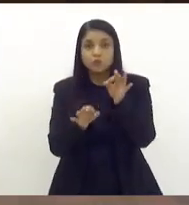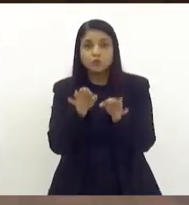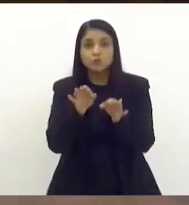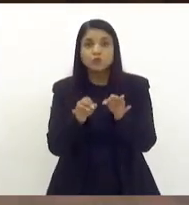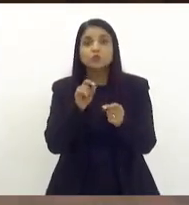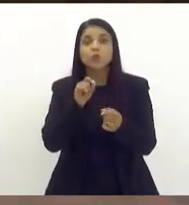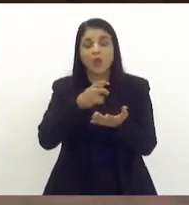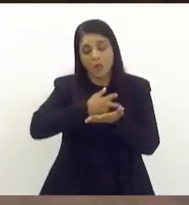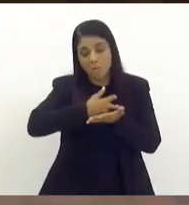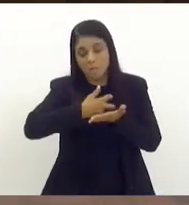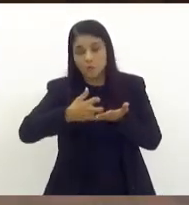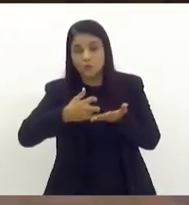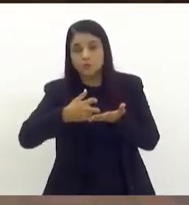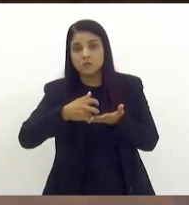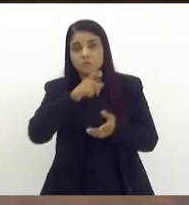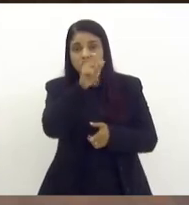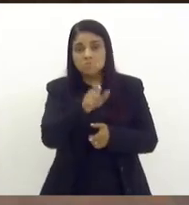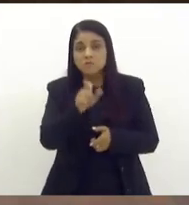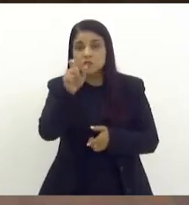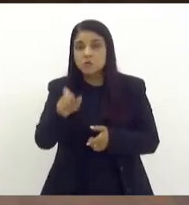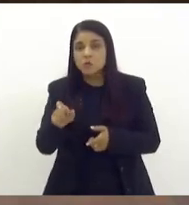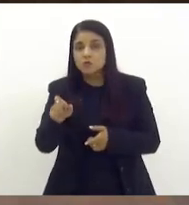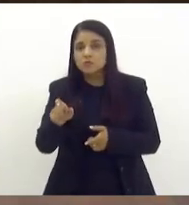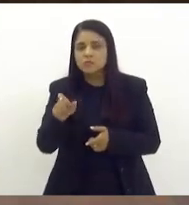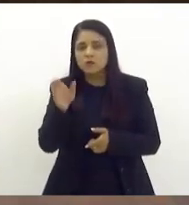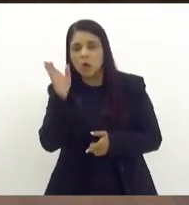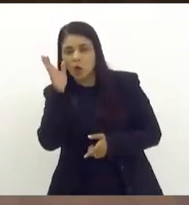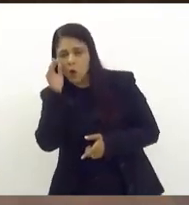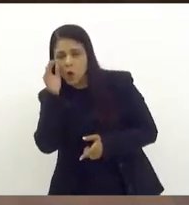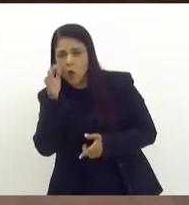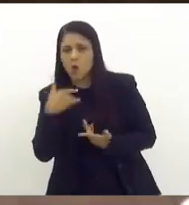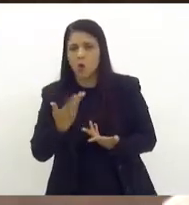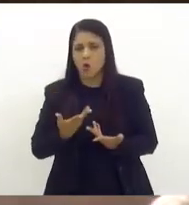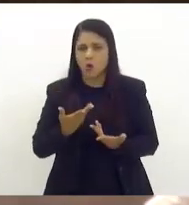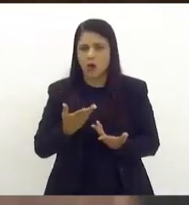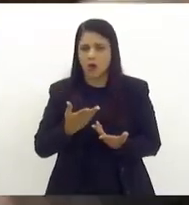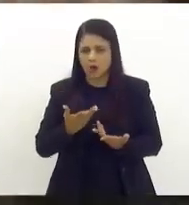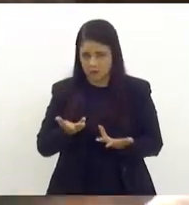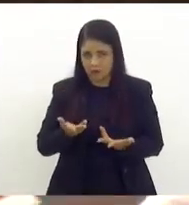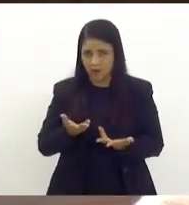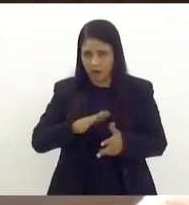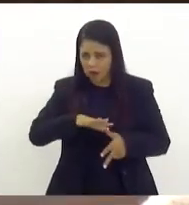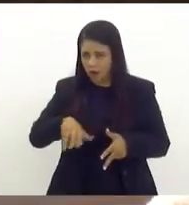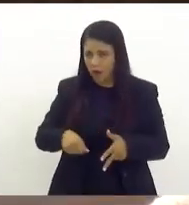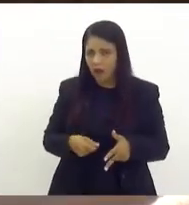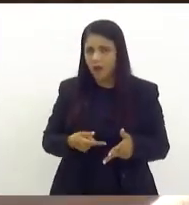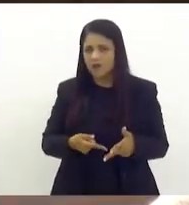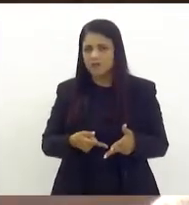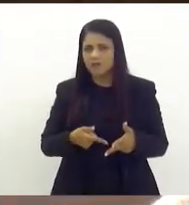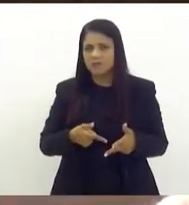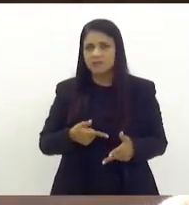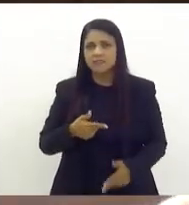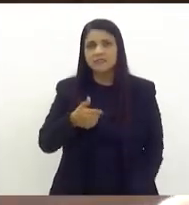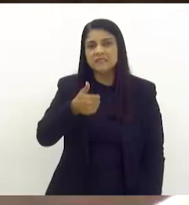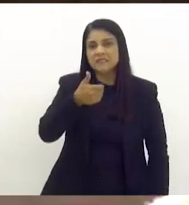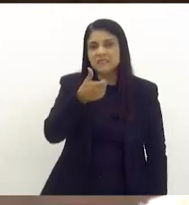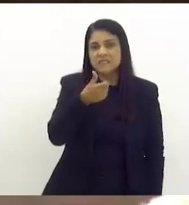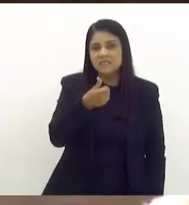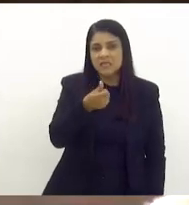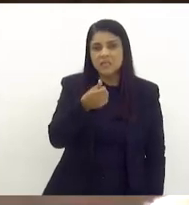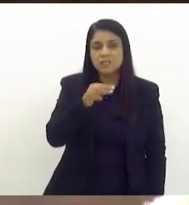punir somente aqueles que fraudaram mas não Horizonte de 120 mil inscritos com concurso de 2.000 vagas